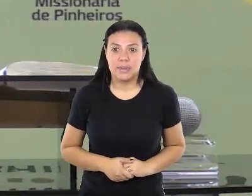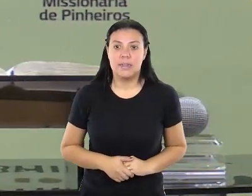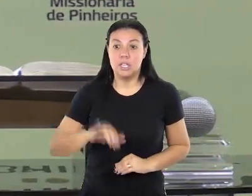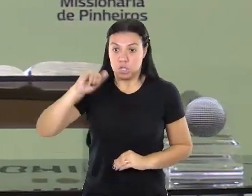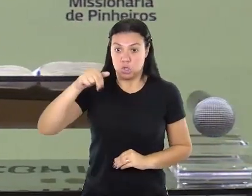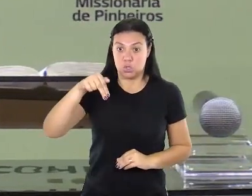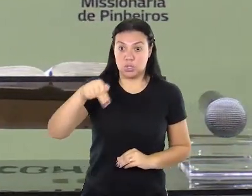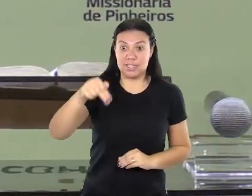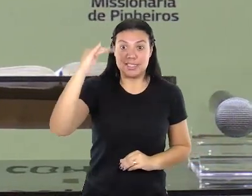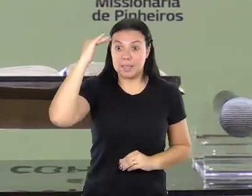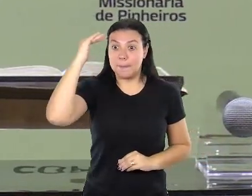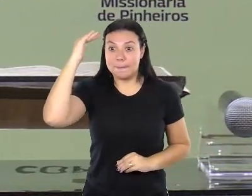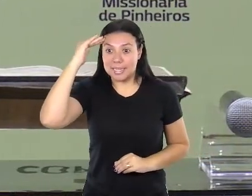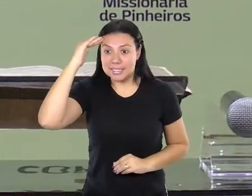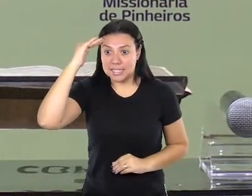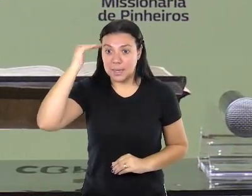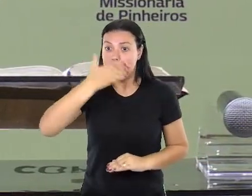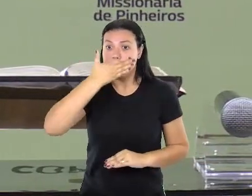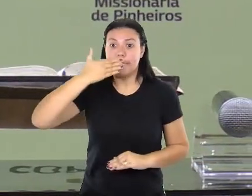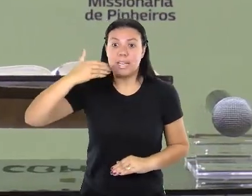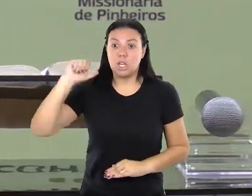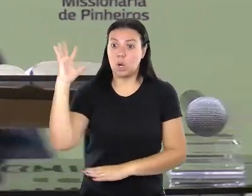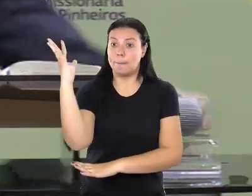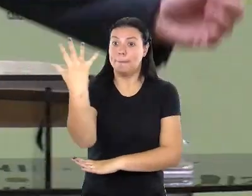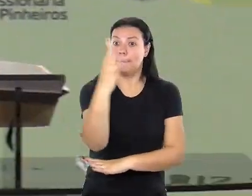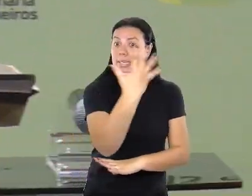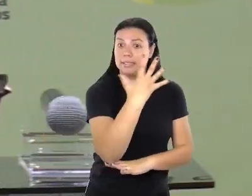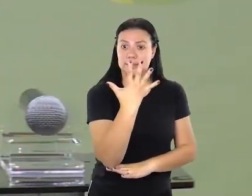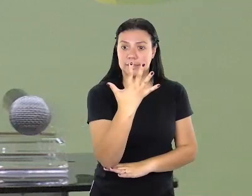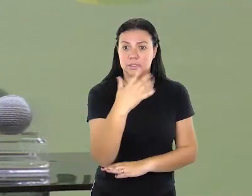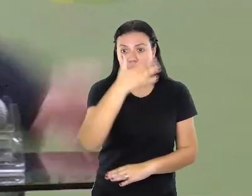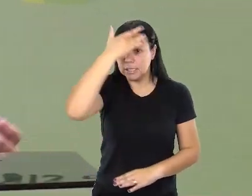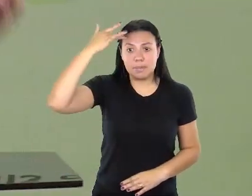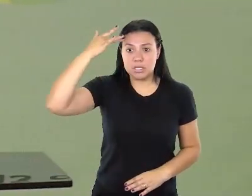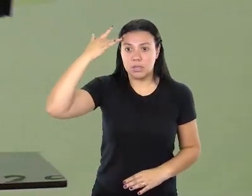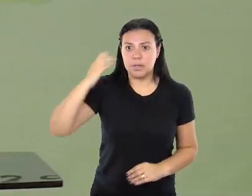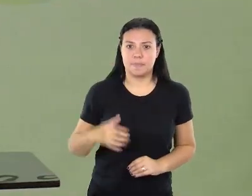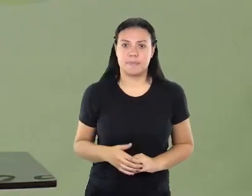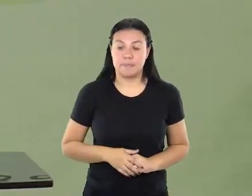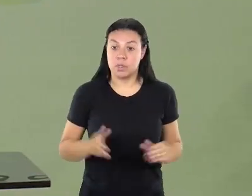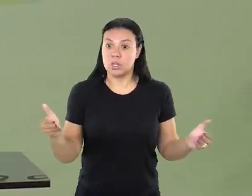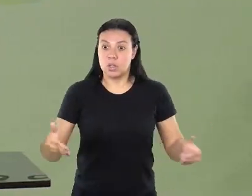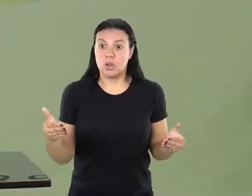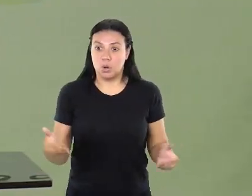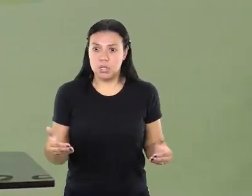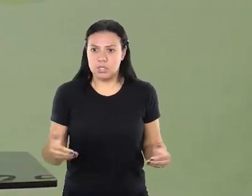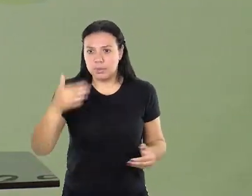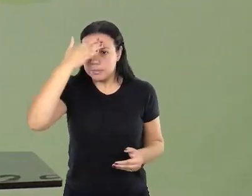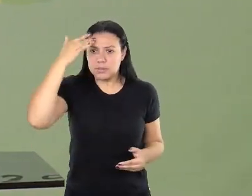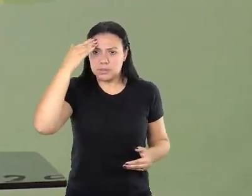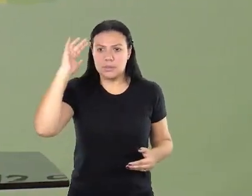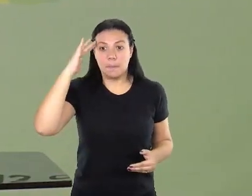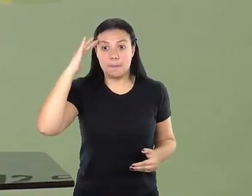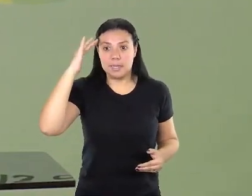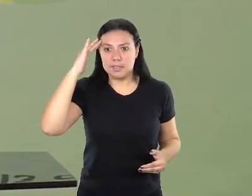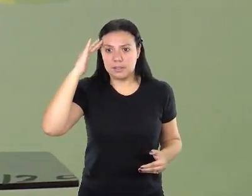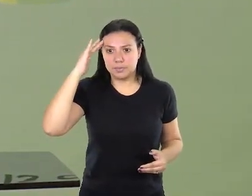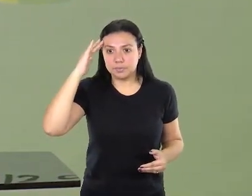que gente. Hoje o pessoal acha que cachorro vale mais do que gente.